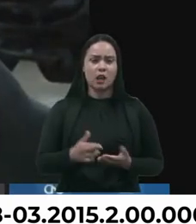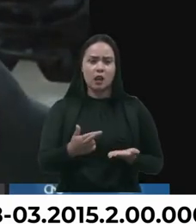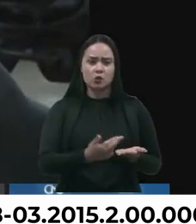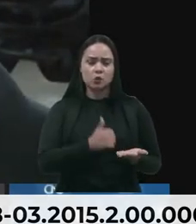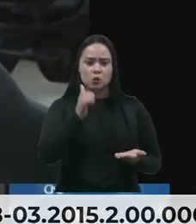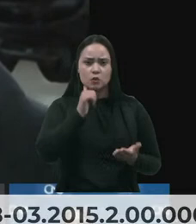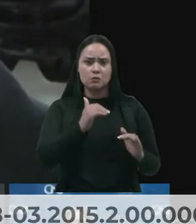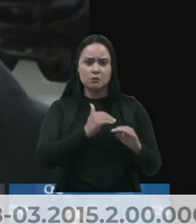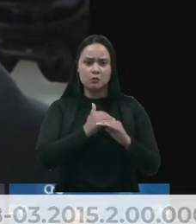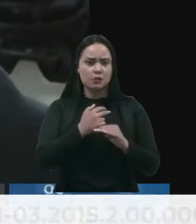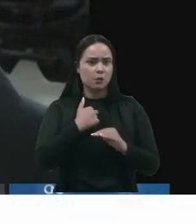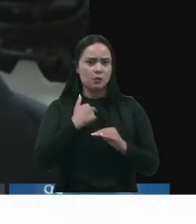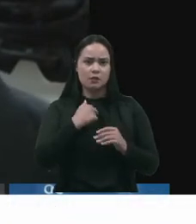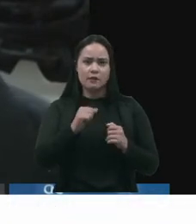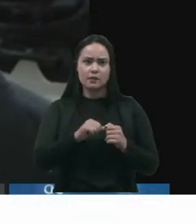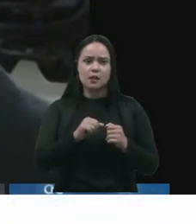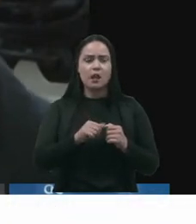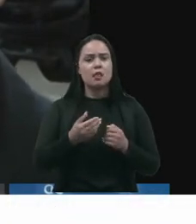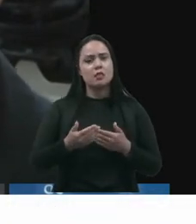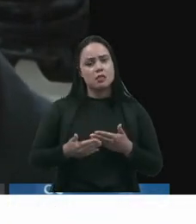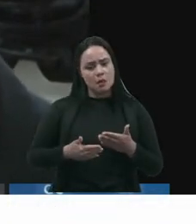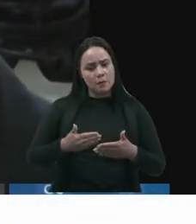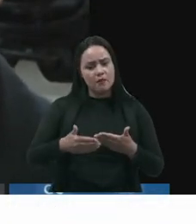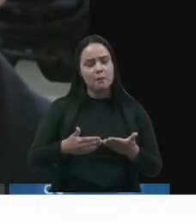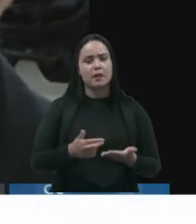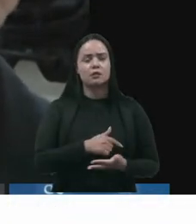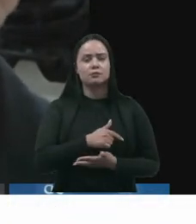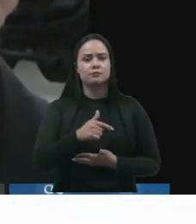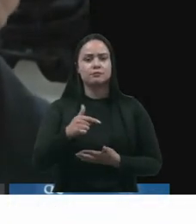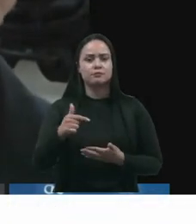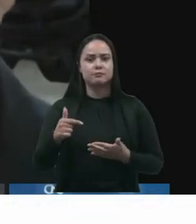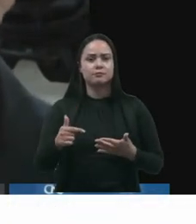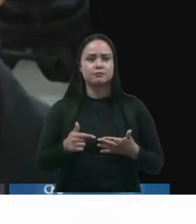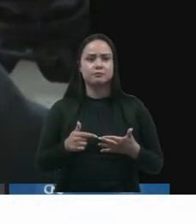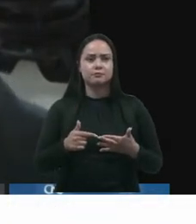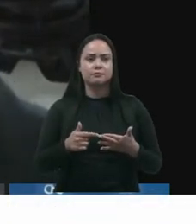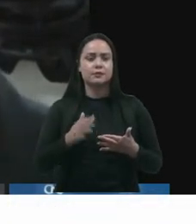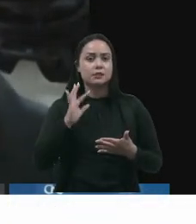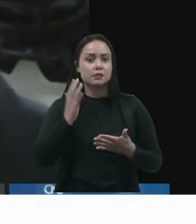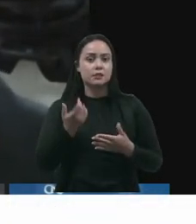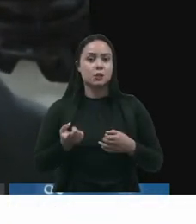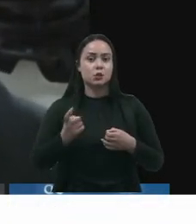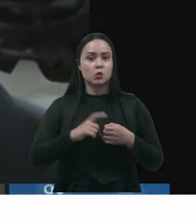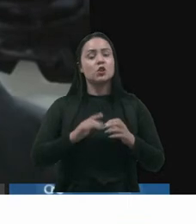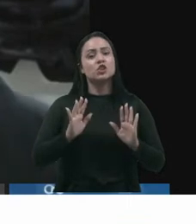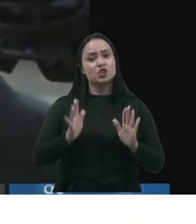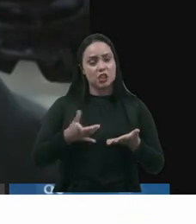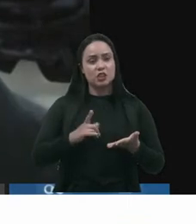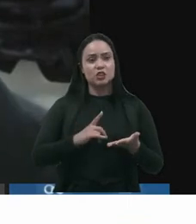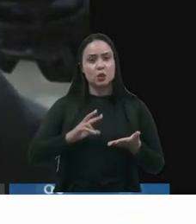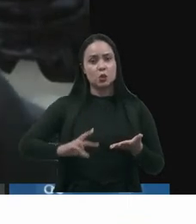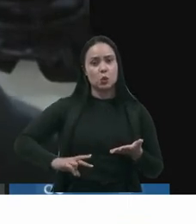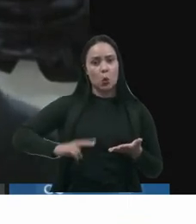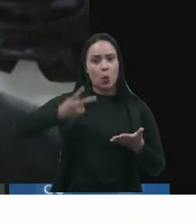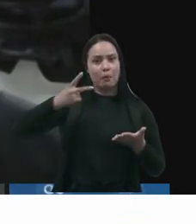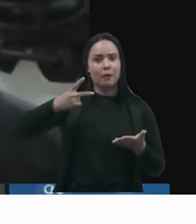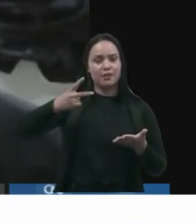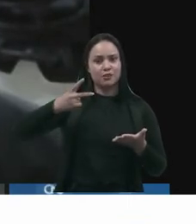monocraticamente, sem que pudesse fazê-lo, deu provimento ao recurso, determinando o retorno daquele que já havia sido